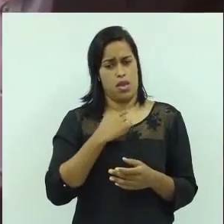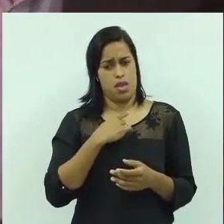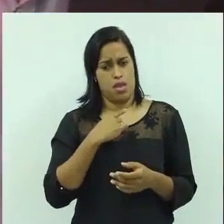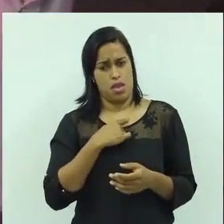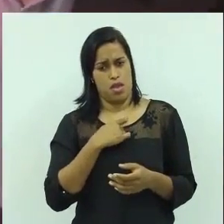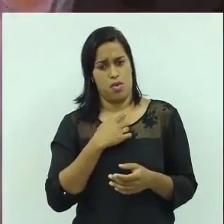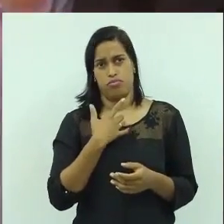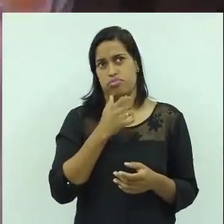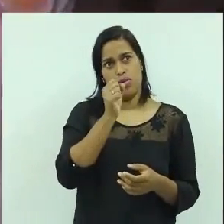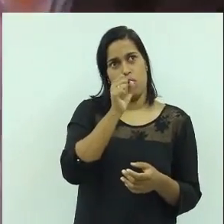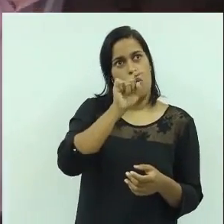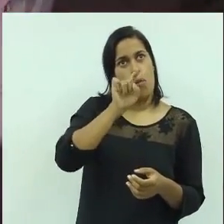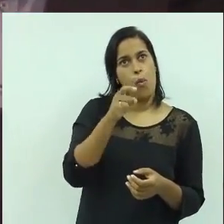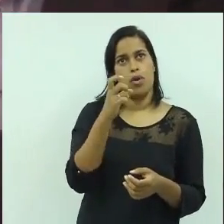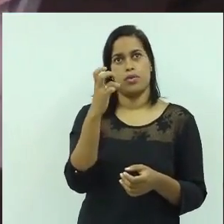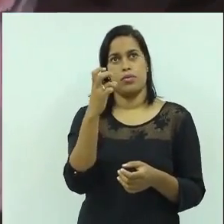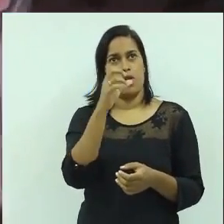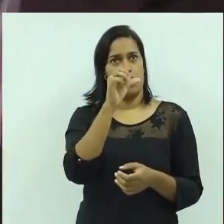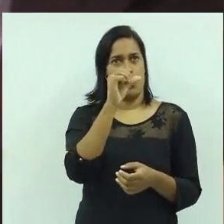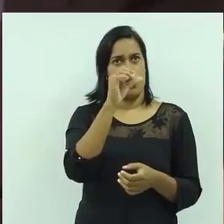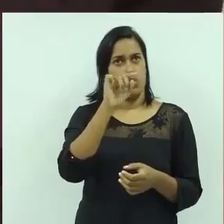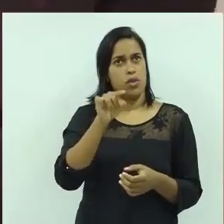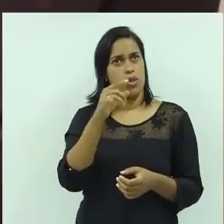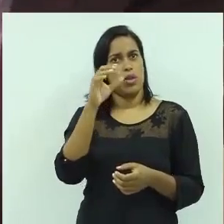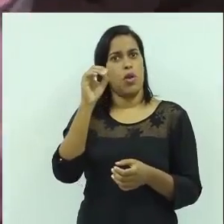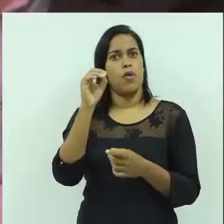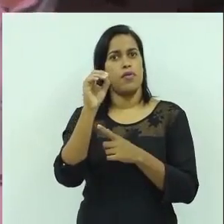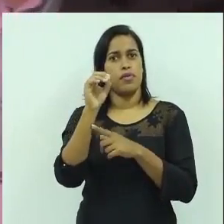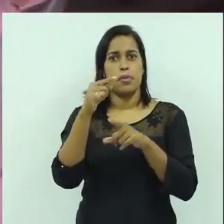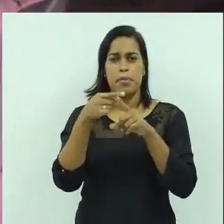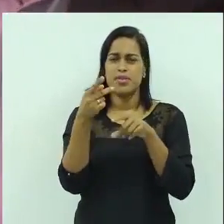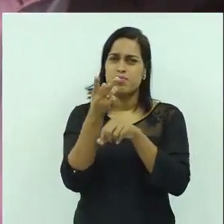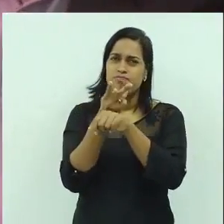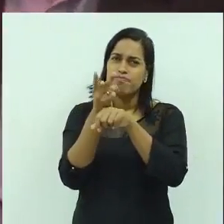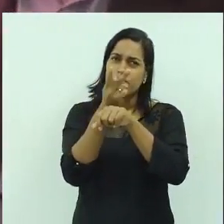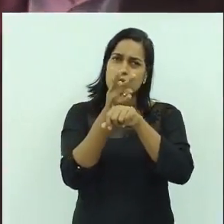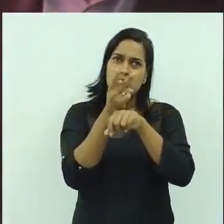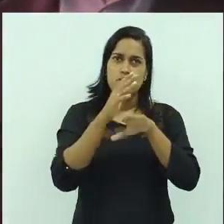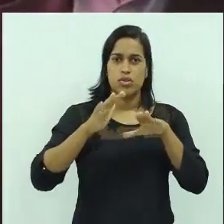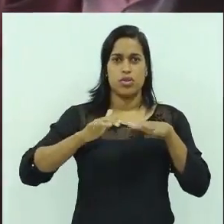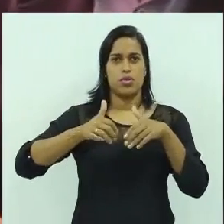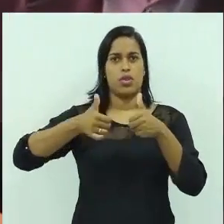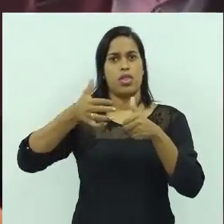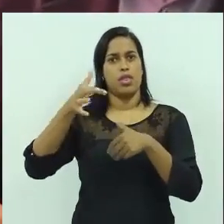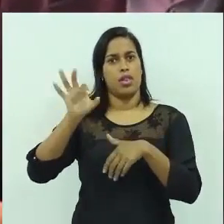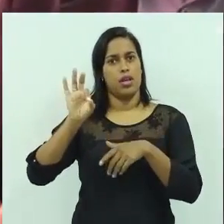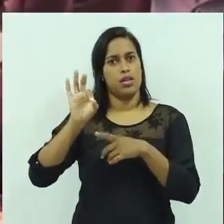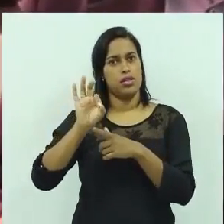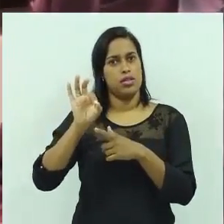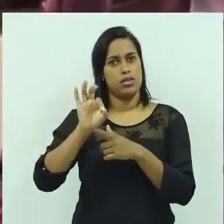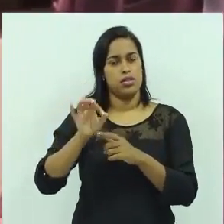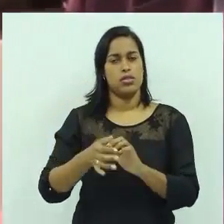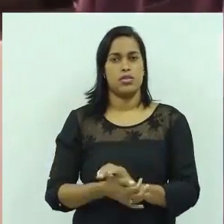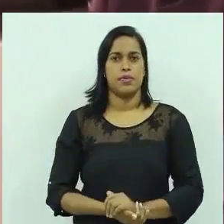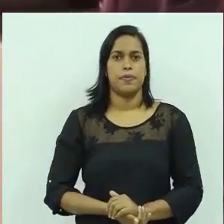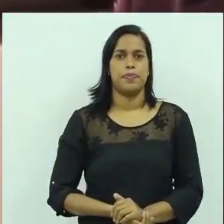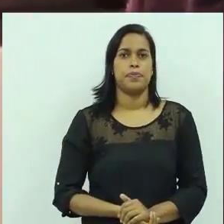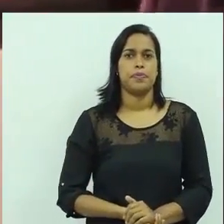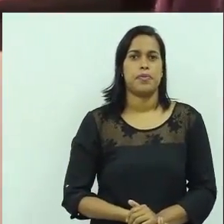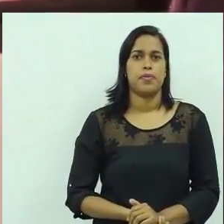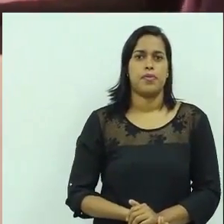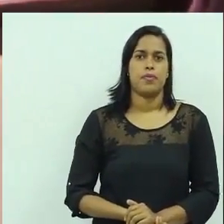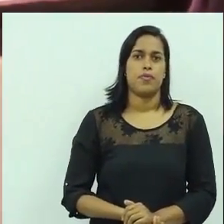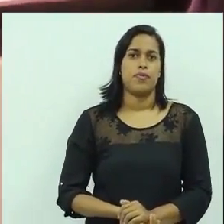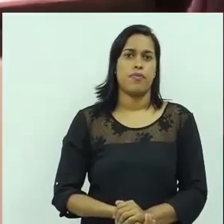um 8,5, um 9, mas em processo de busca de um 10. Ok, boa dica. Para a